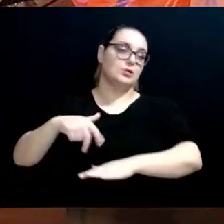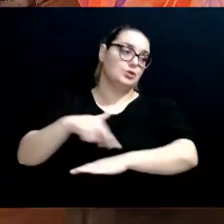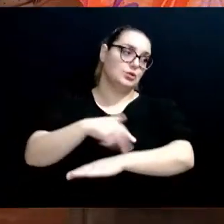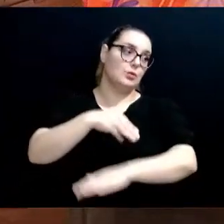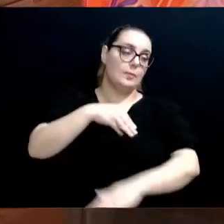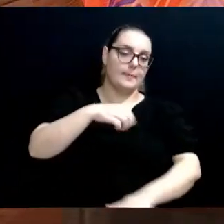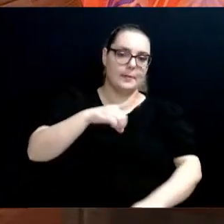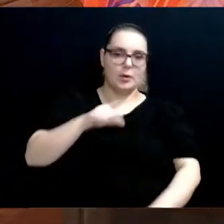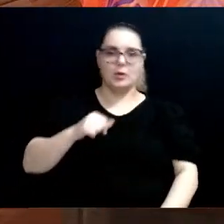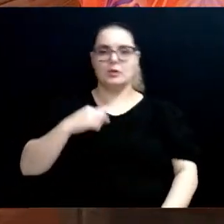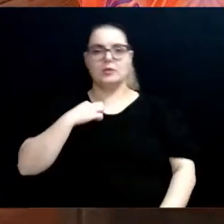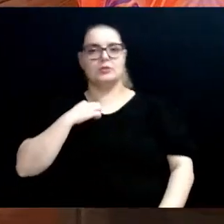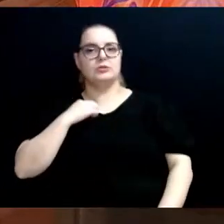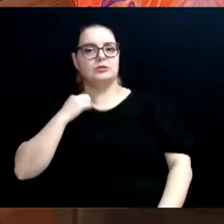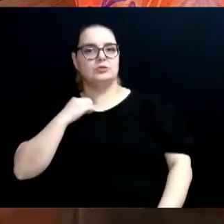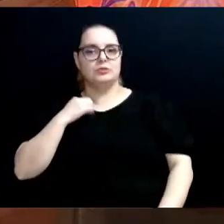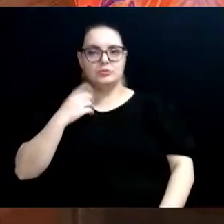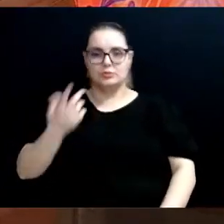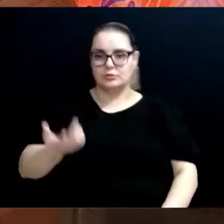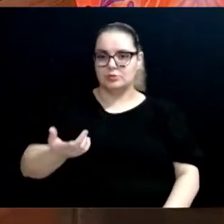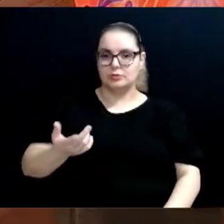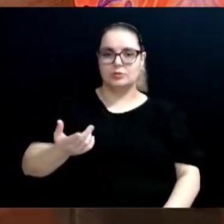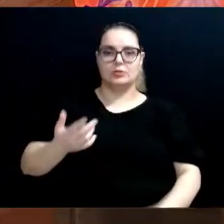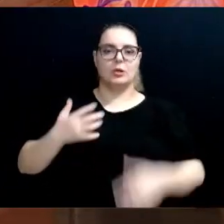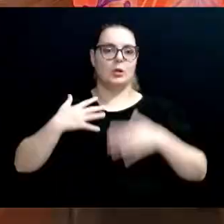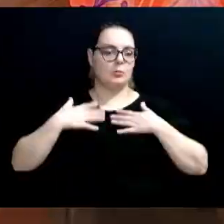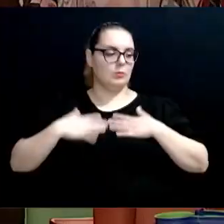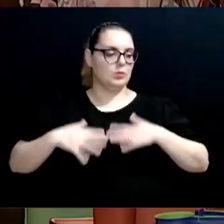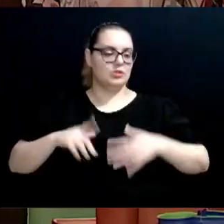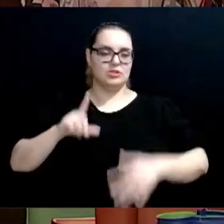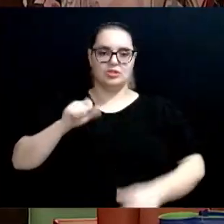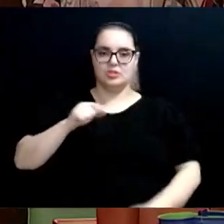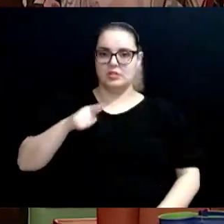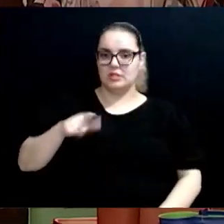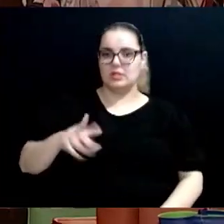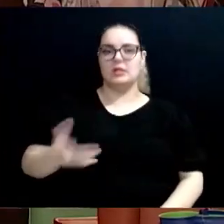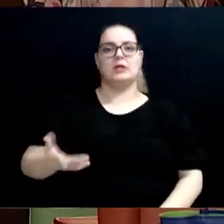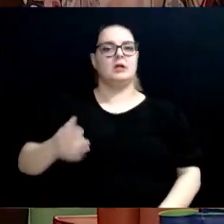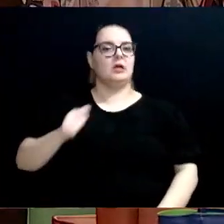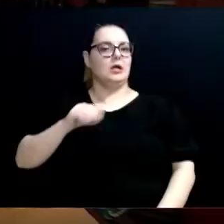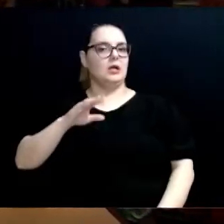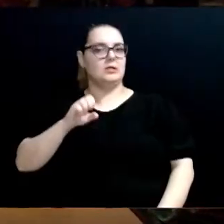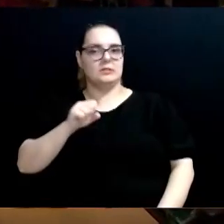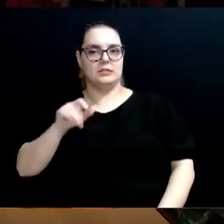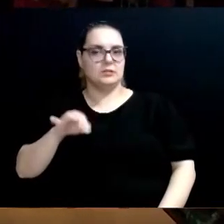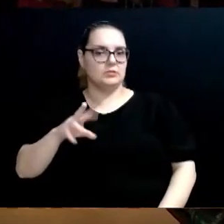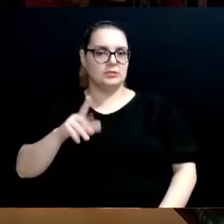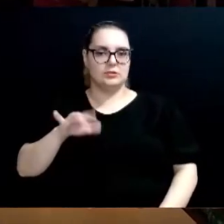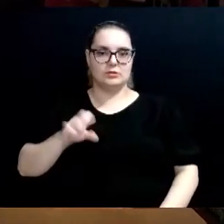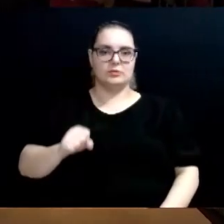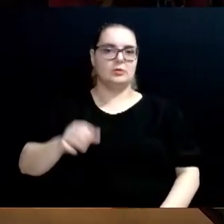autoral, mas moda. Produtos de roupa, blusas de lã,